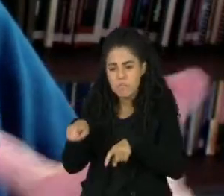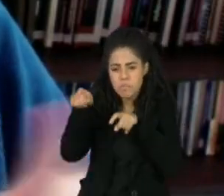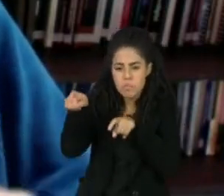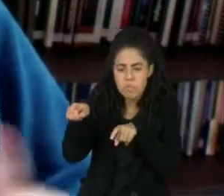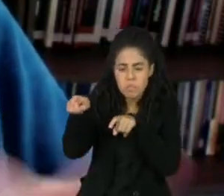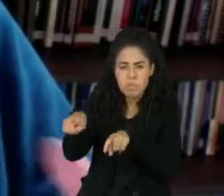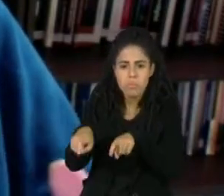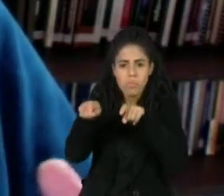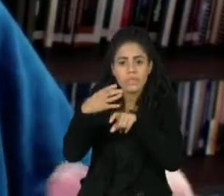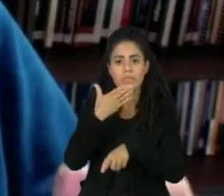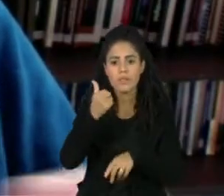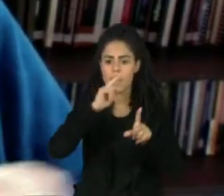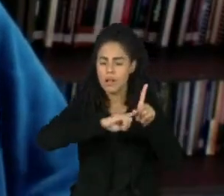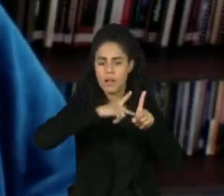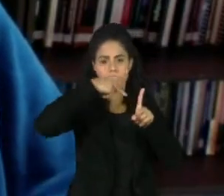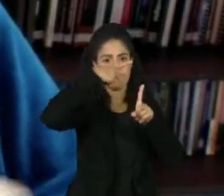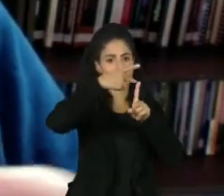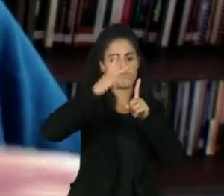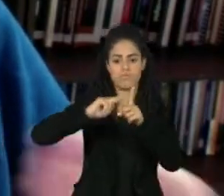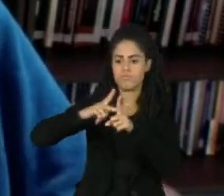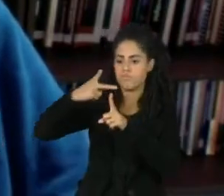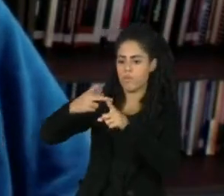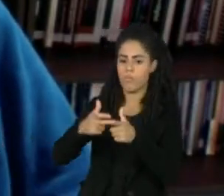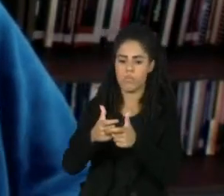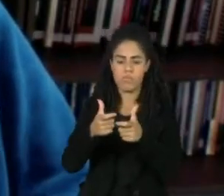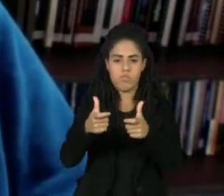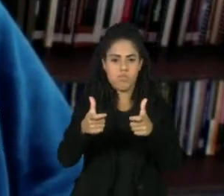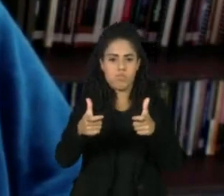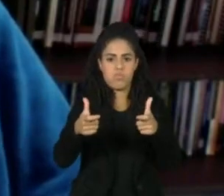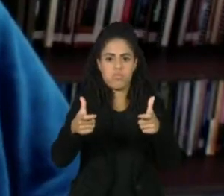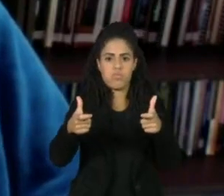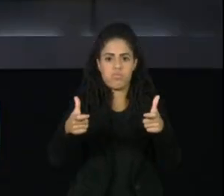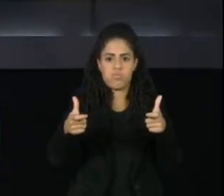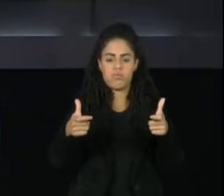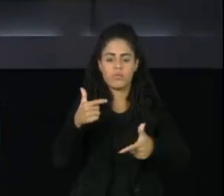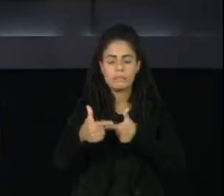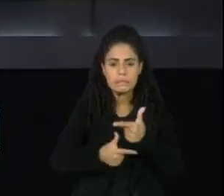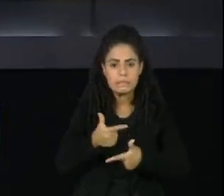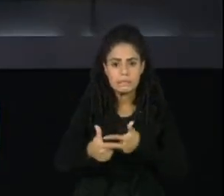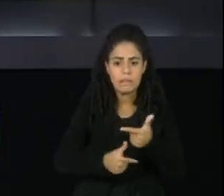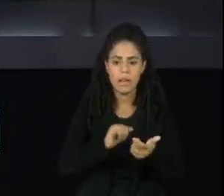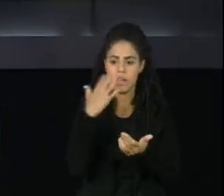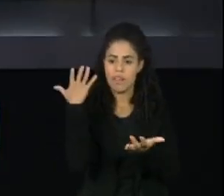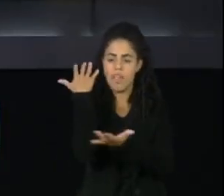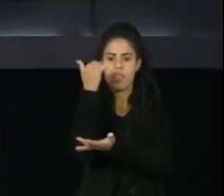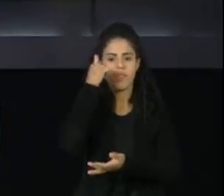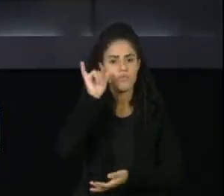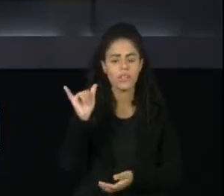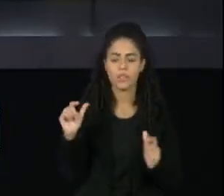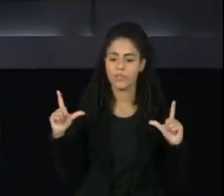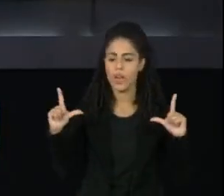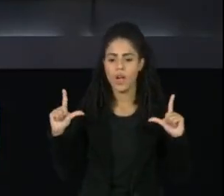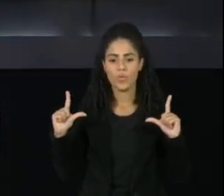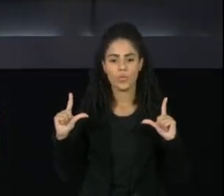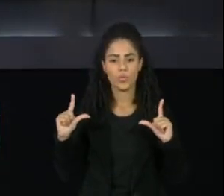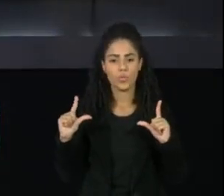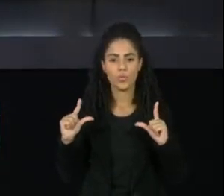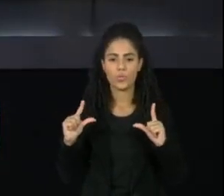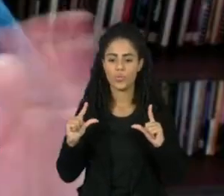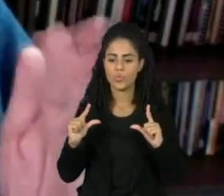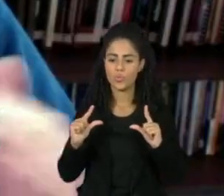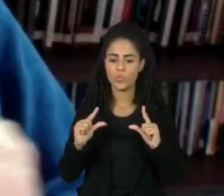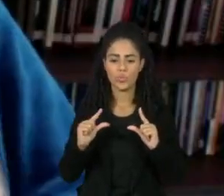dizer, mostrando que não tinha nenhuma relação entre produção e desmatamento. Infelizmente, foi desaparecendo.